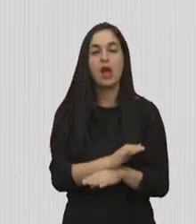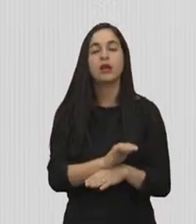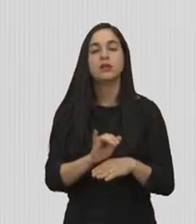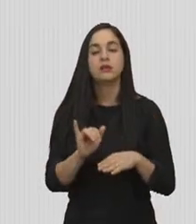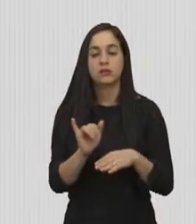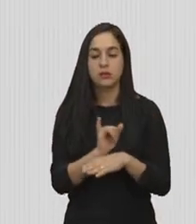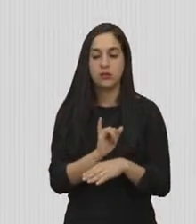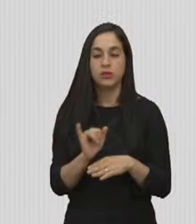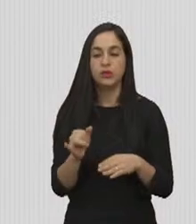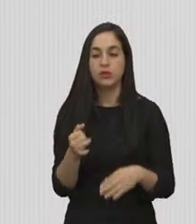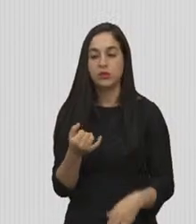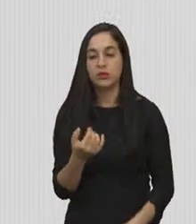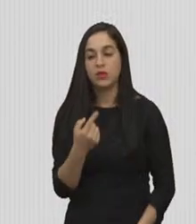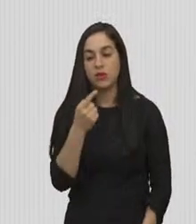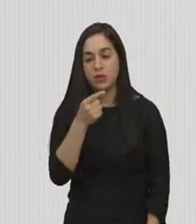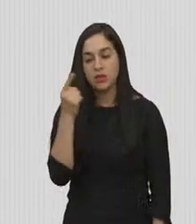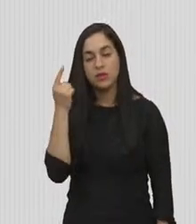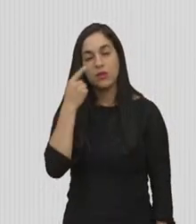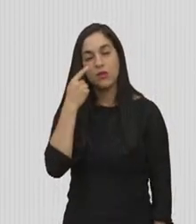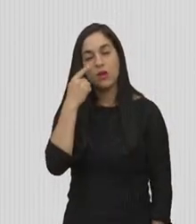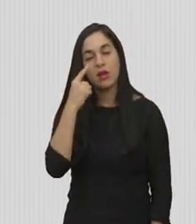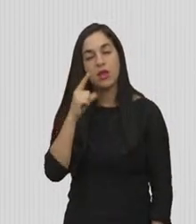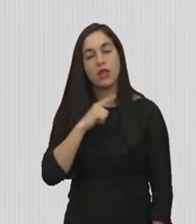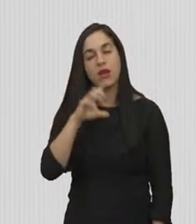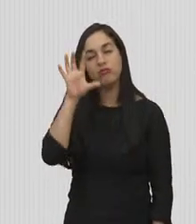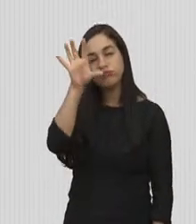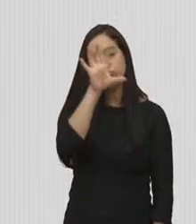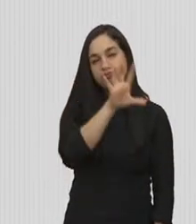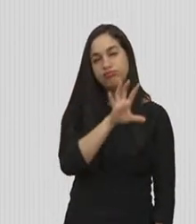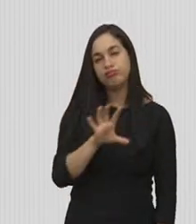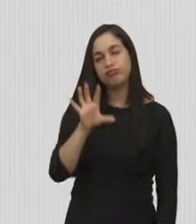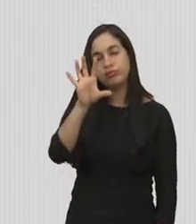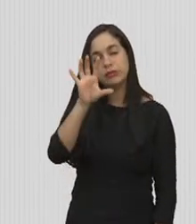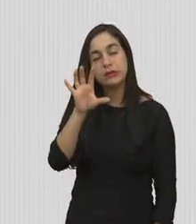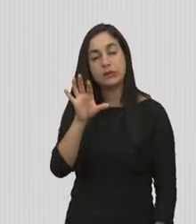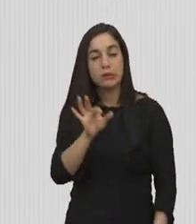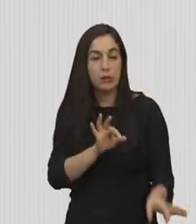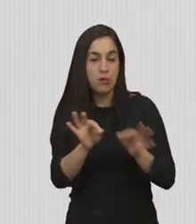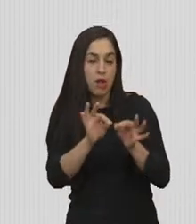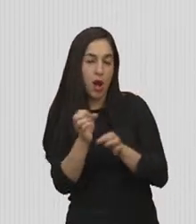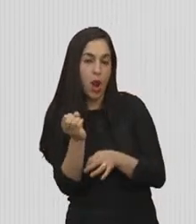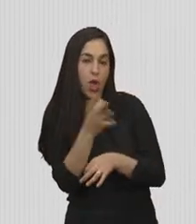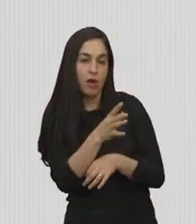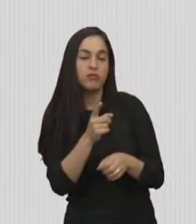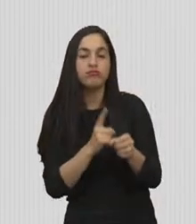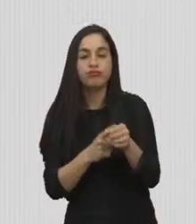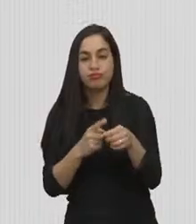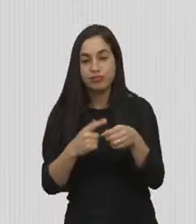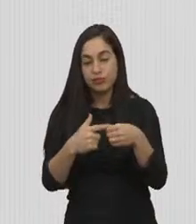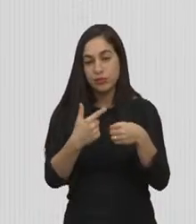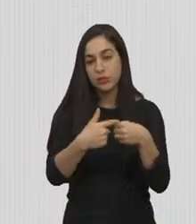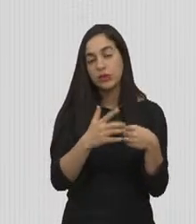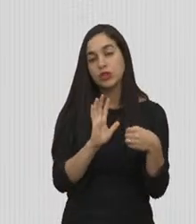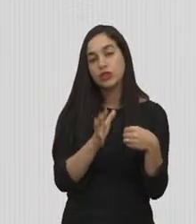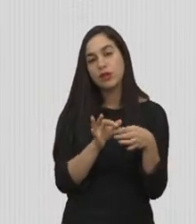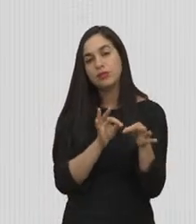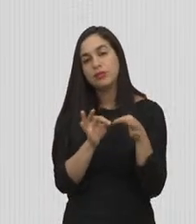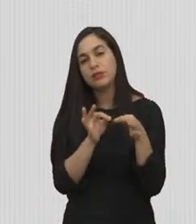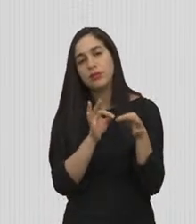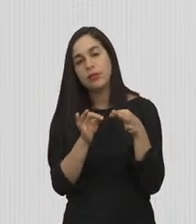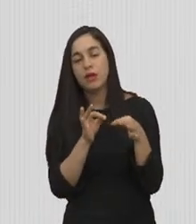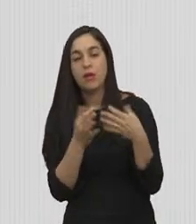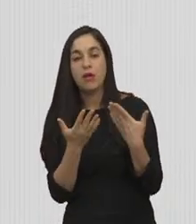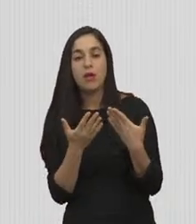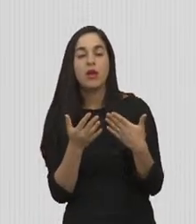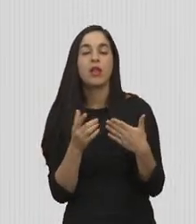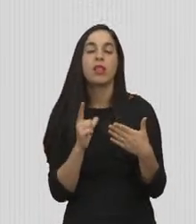www.ifsp.edu.br, lá vocês vão verificar que vários campos novos a serem abertos em várias cidades estão passando por esse processo também de